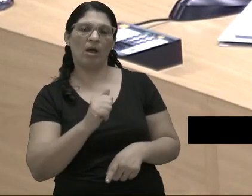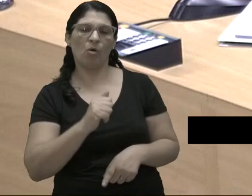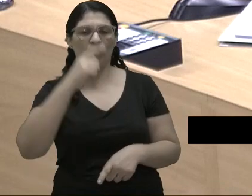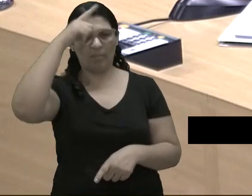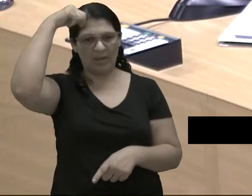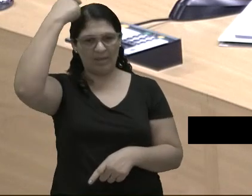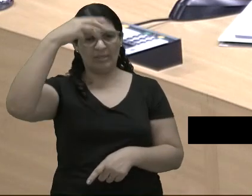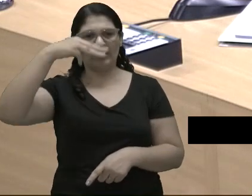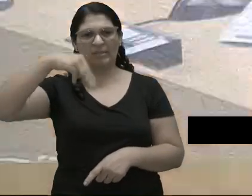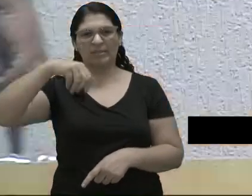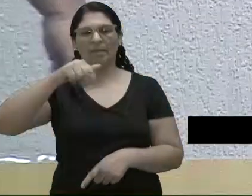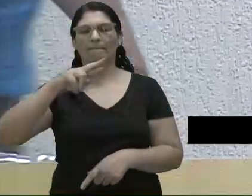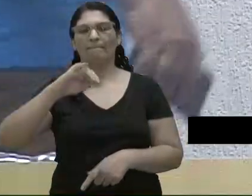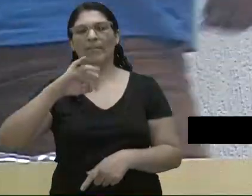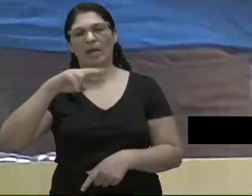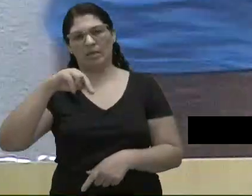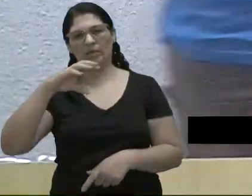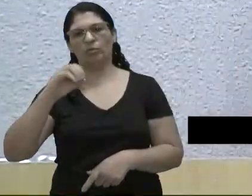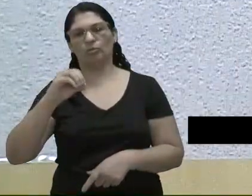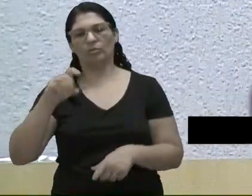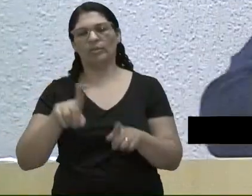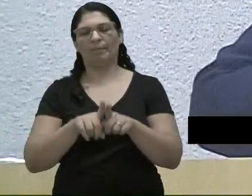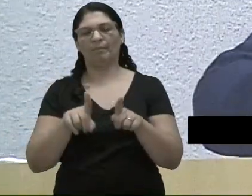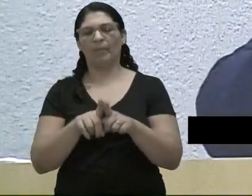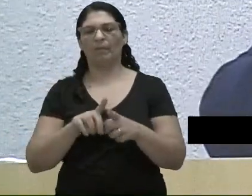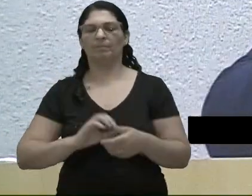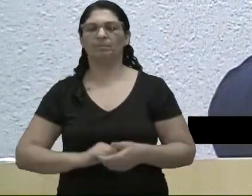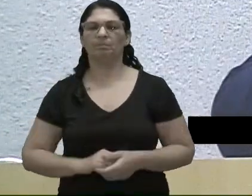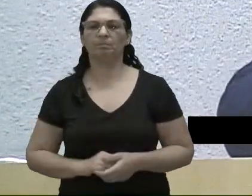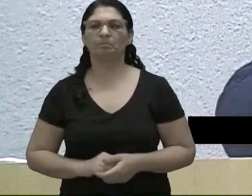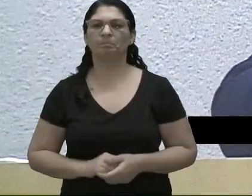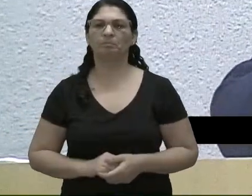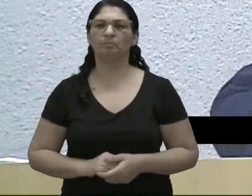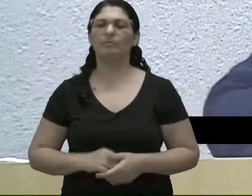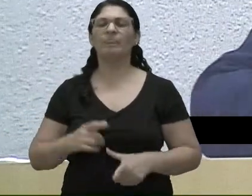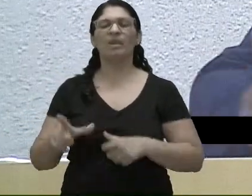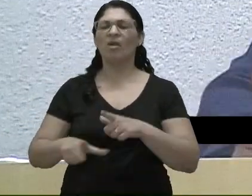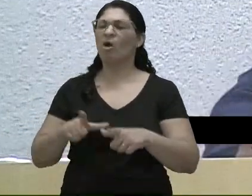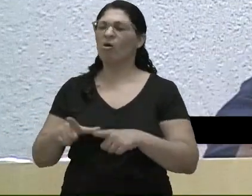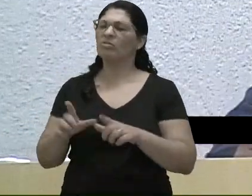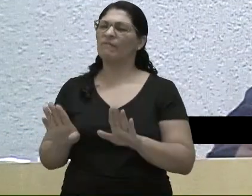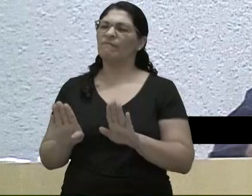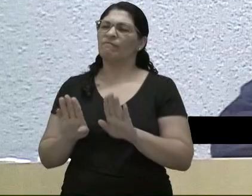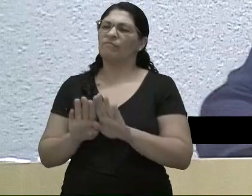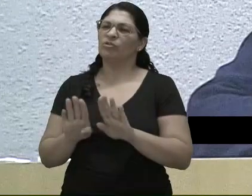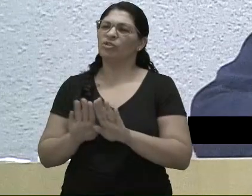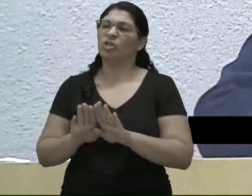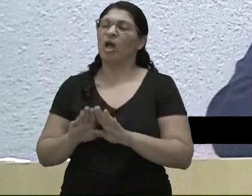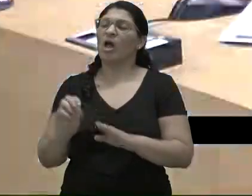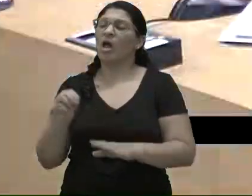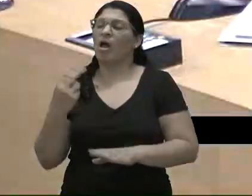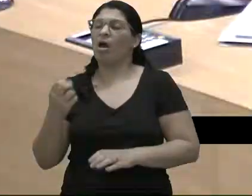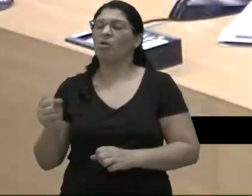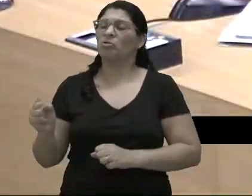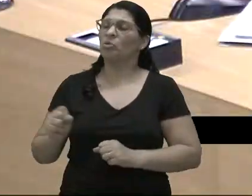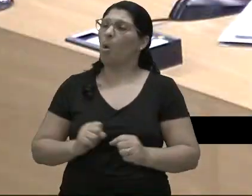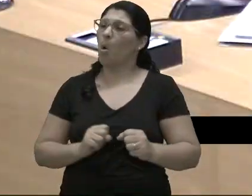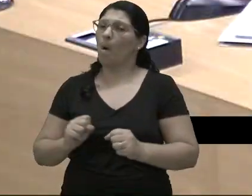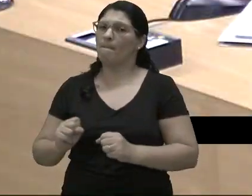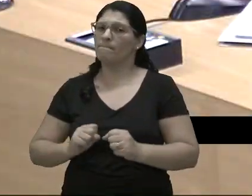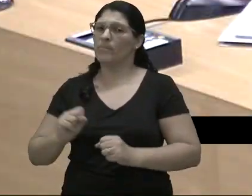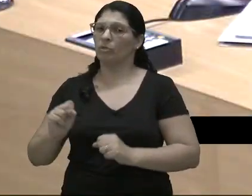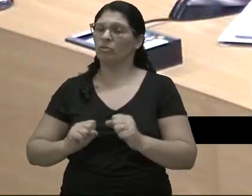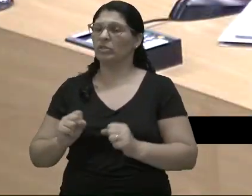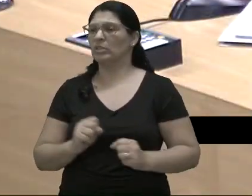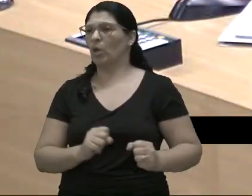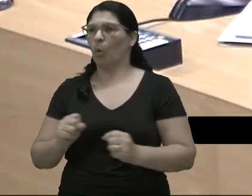Helena. Tá. E é um serviço fechado ou é por produção? É É um